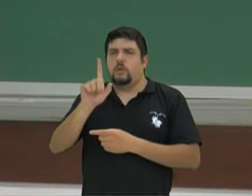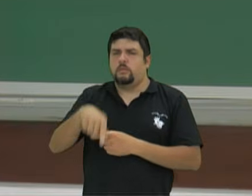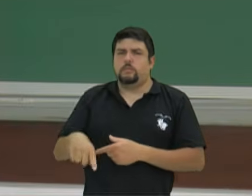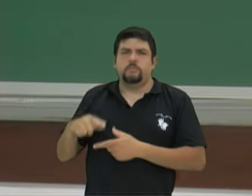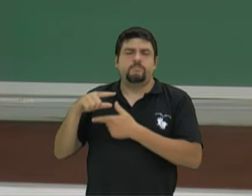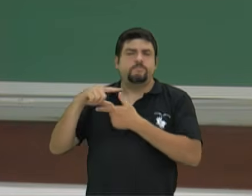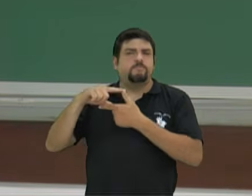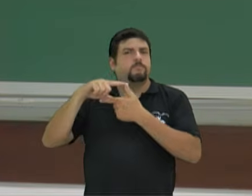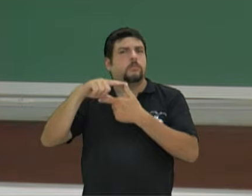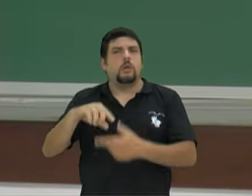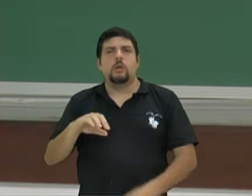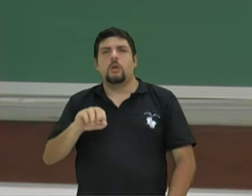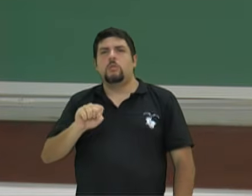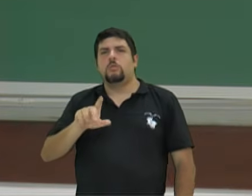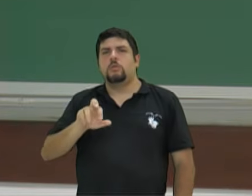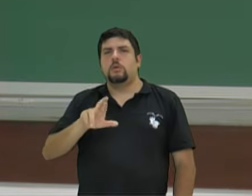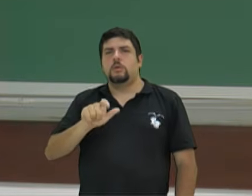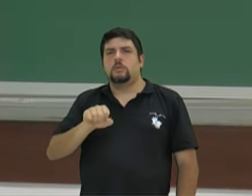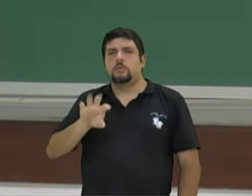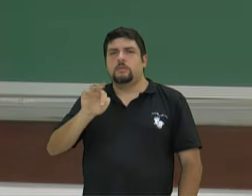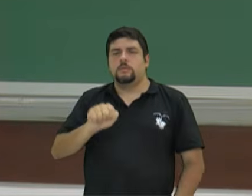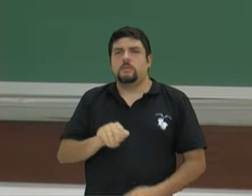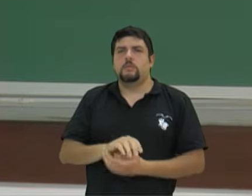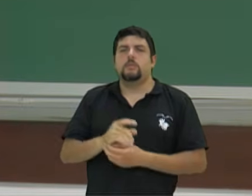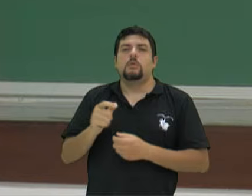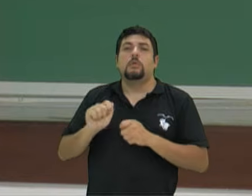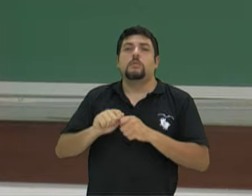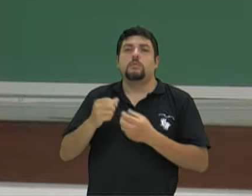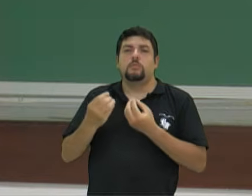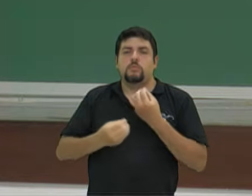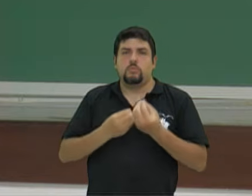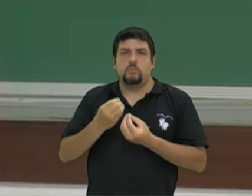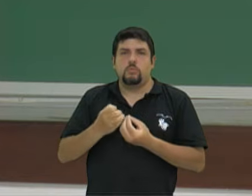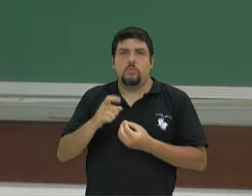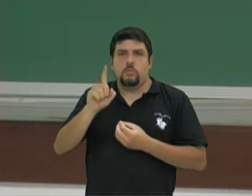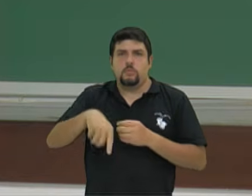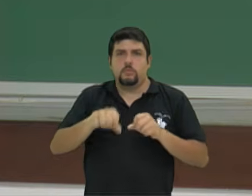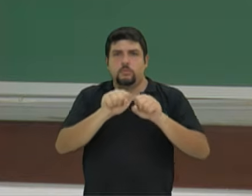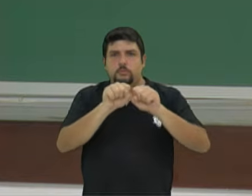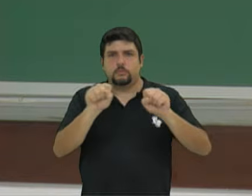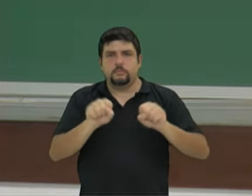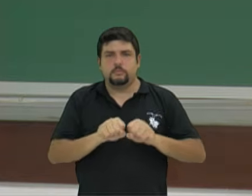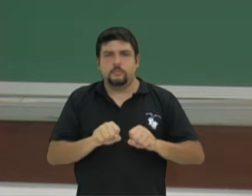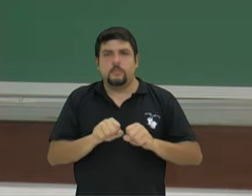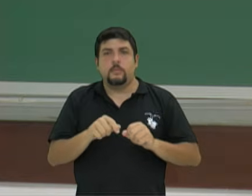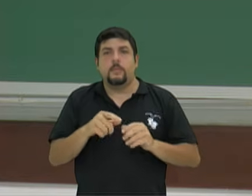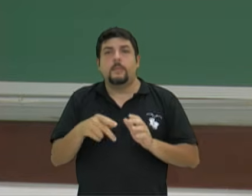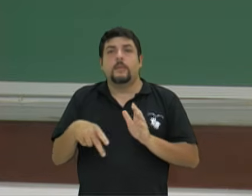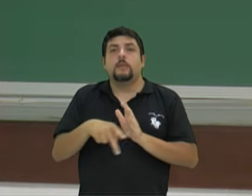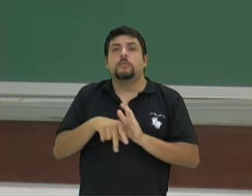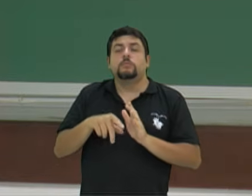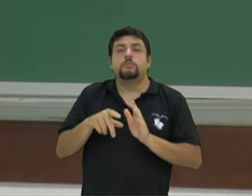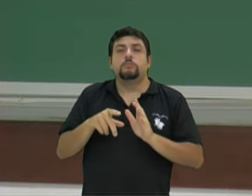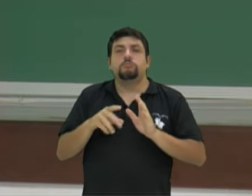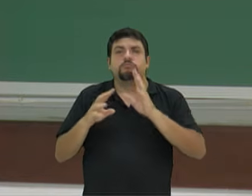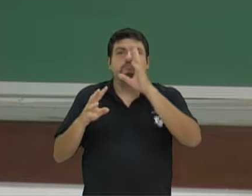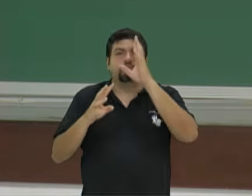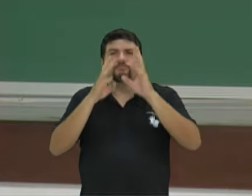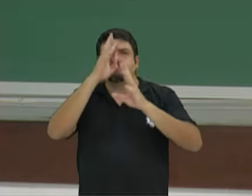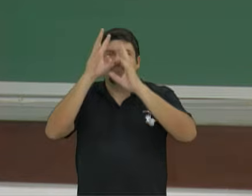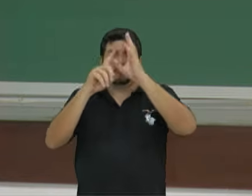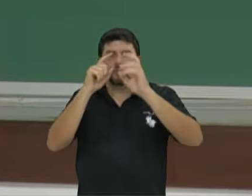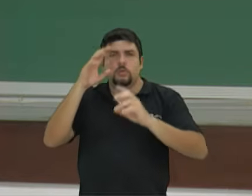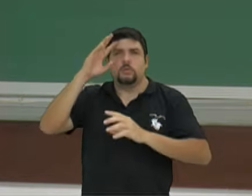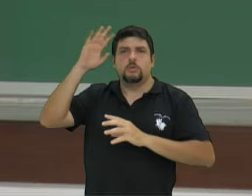cinema surrealista, e ele é feito no sistema de aleatório, né, do pensamento